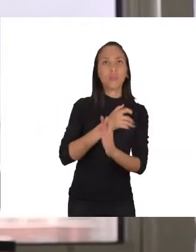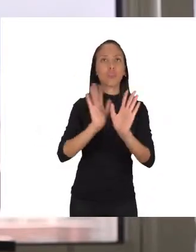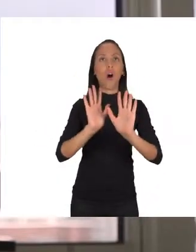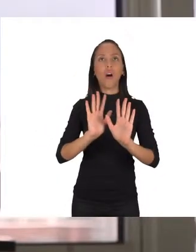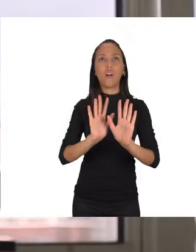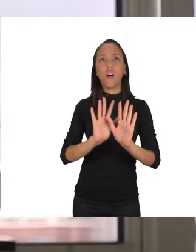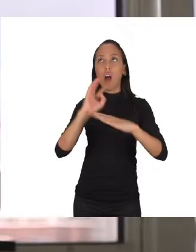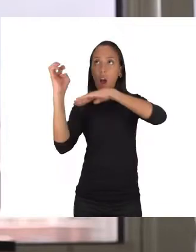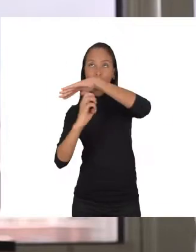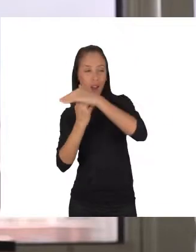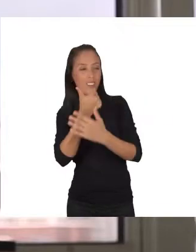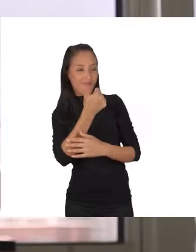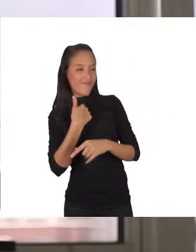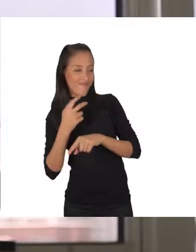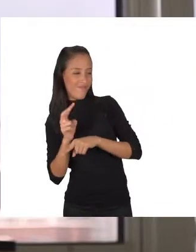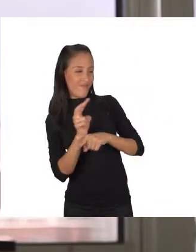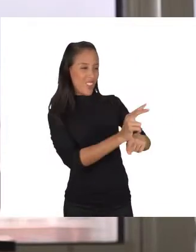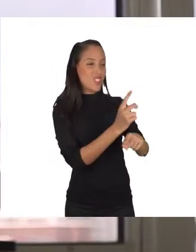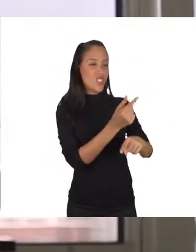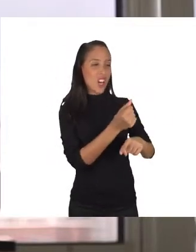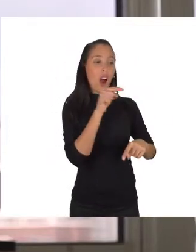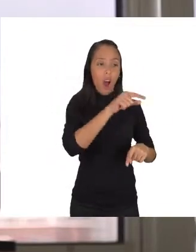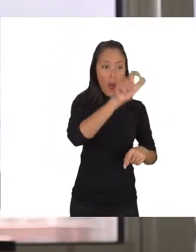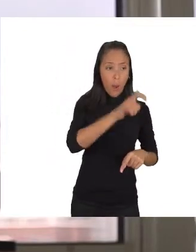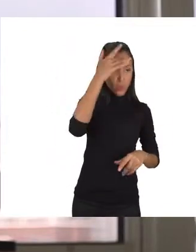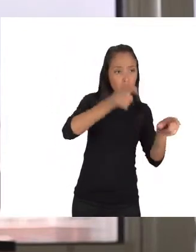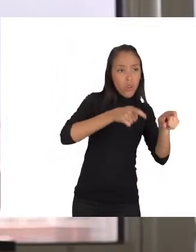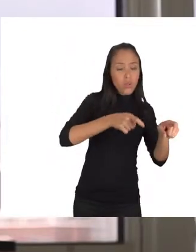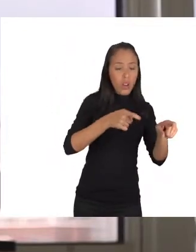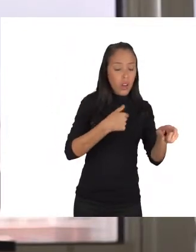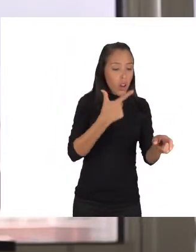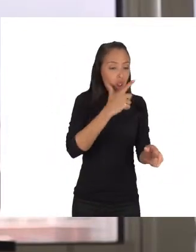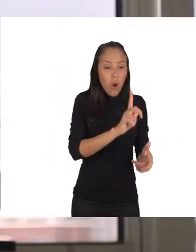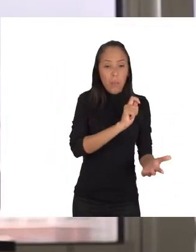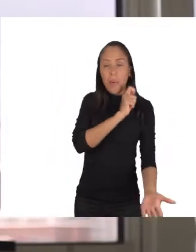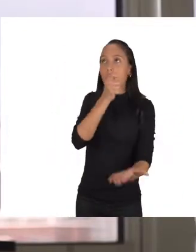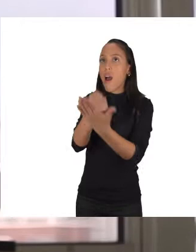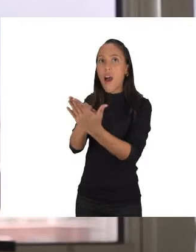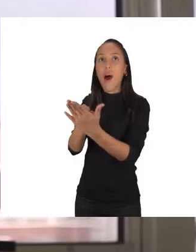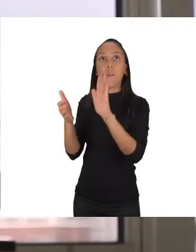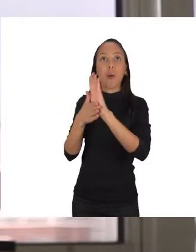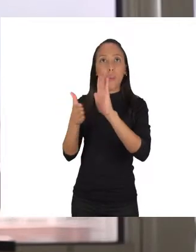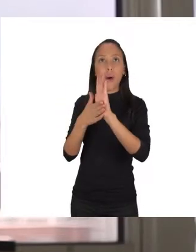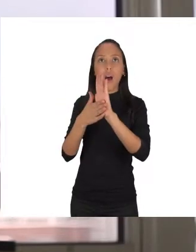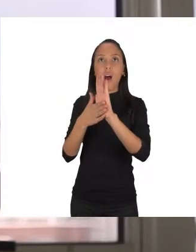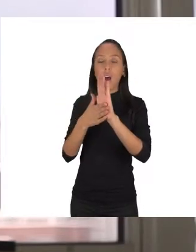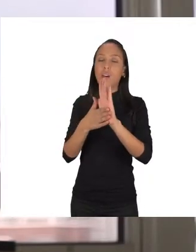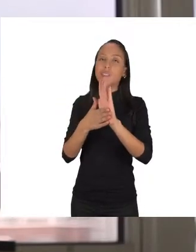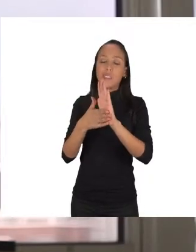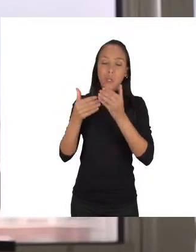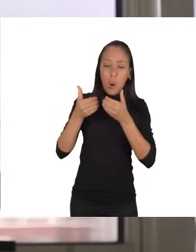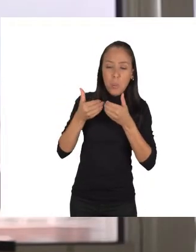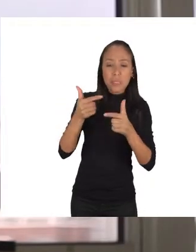ao final, quando ele não consegue cumprir aquilo que ele se propôs junto à empresa, ele às vezes tem grandes